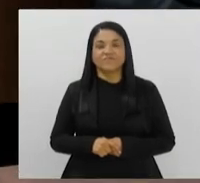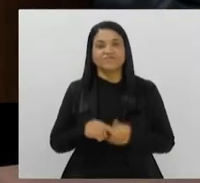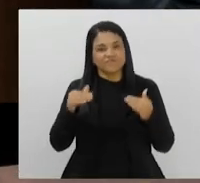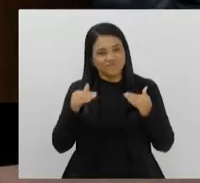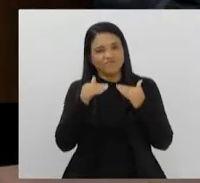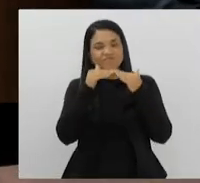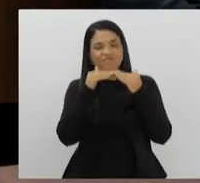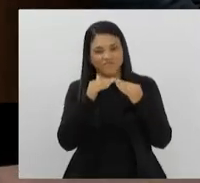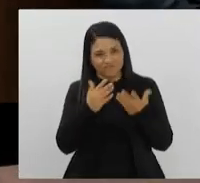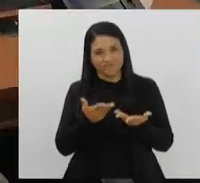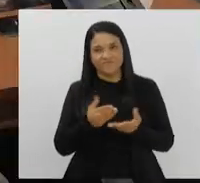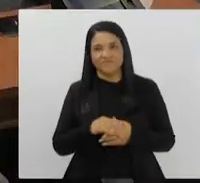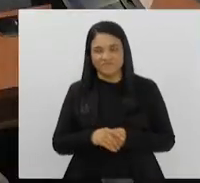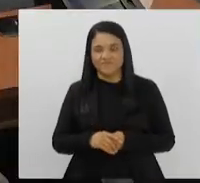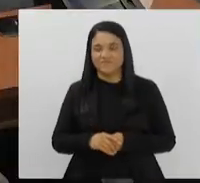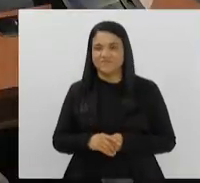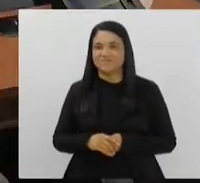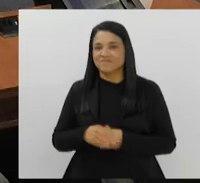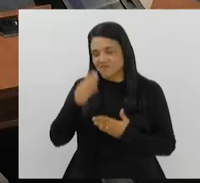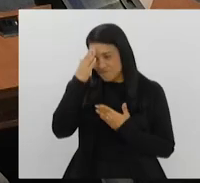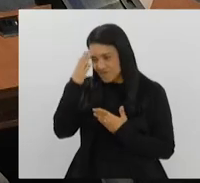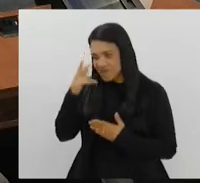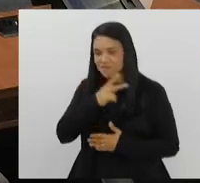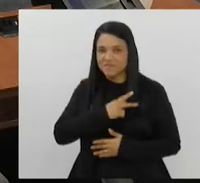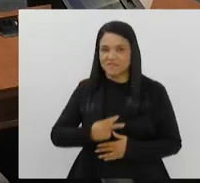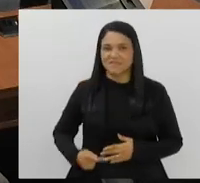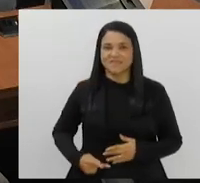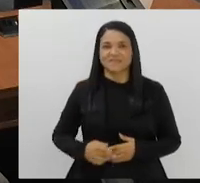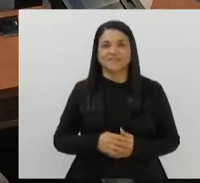Favorável, presidente. Muito obrigado, nosso nobre deputado.